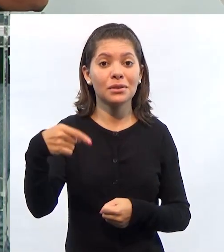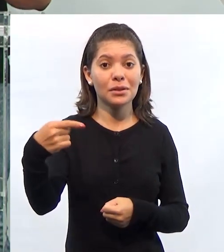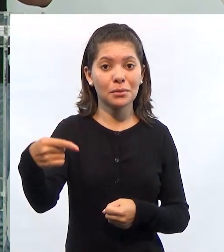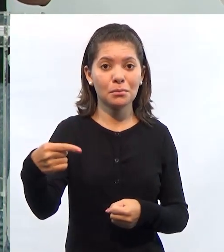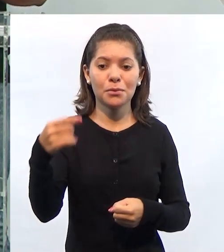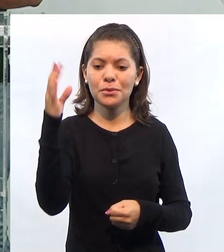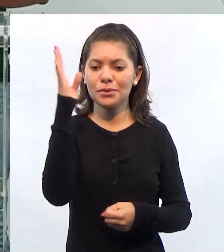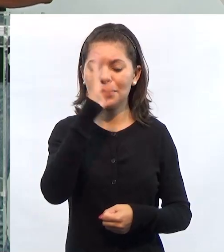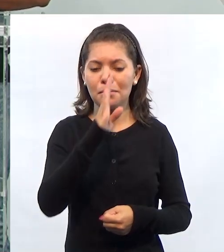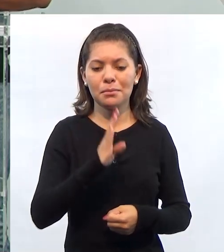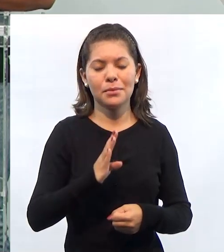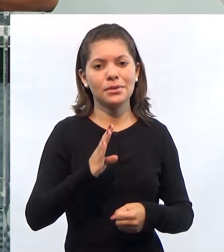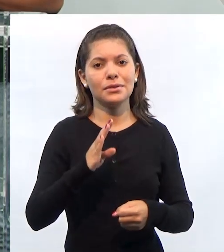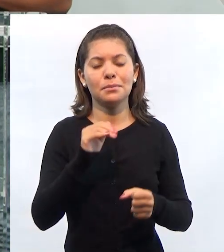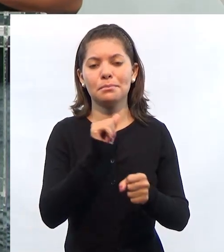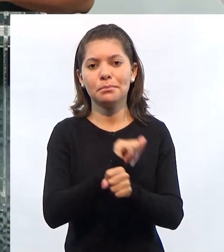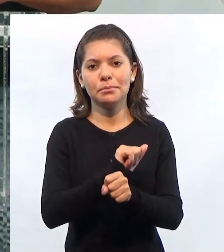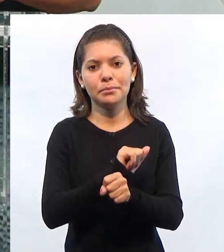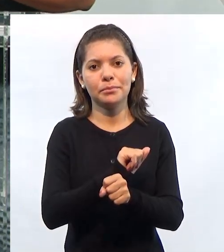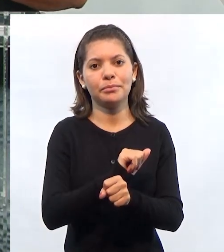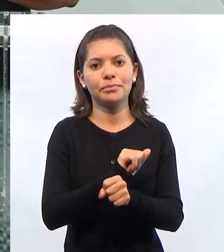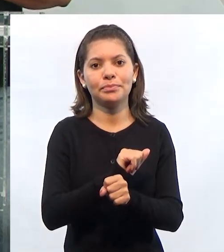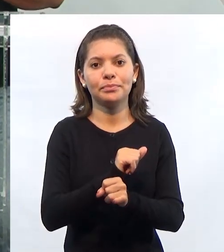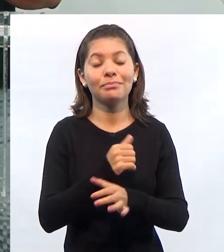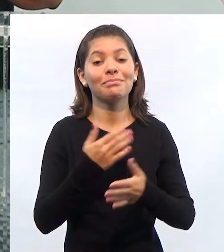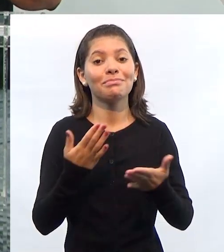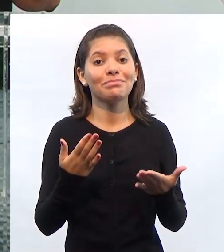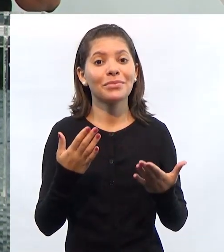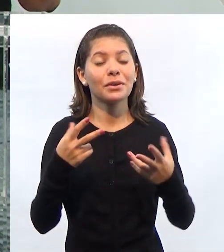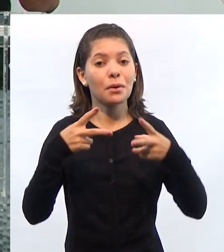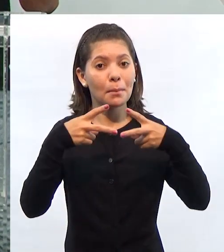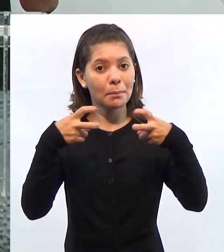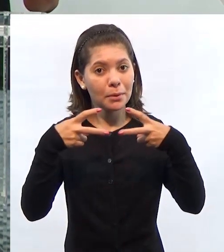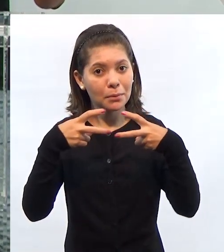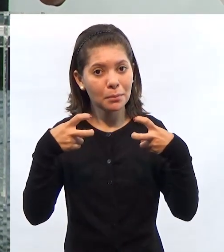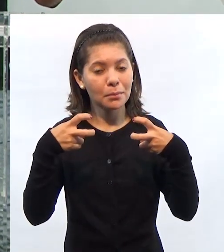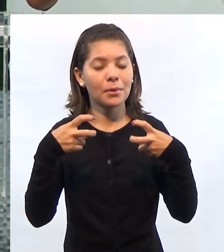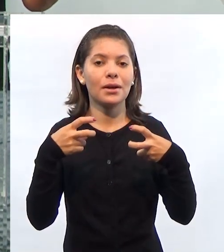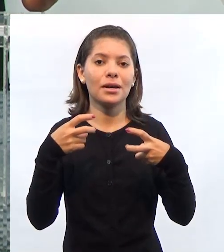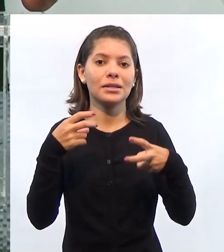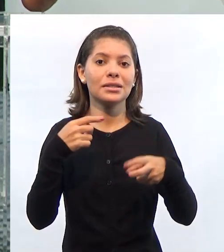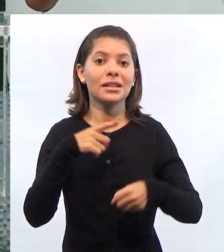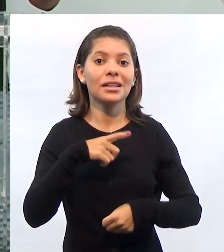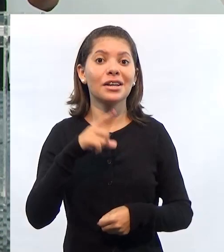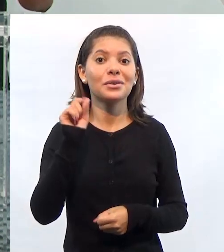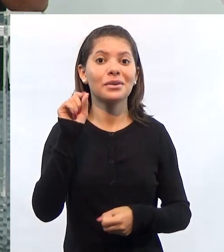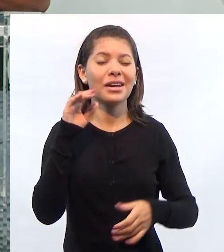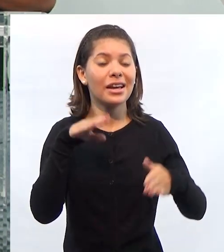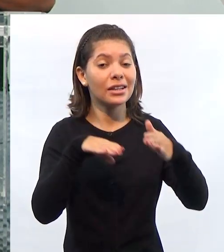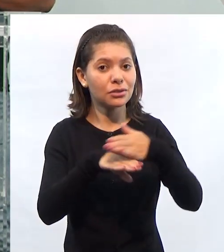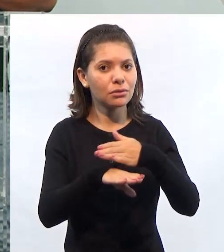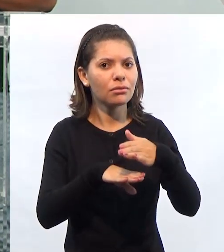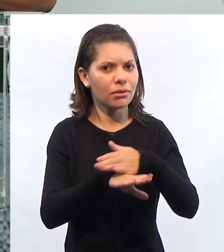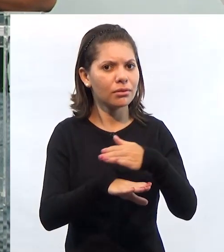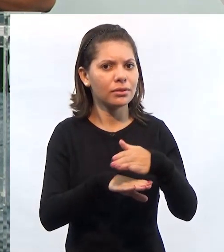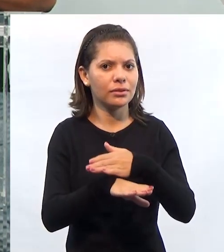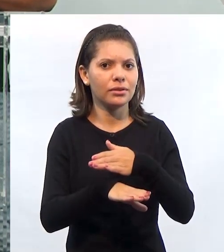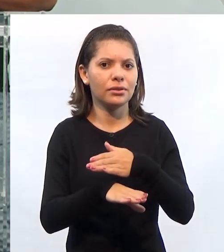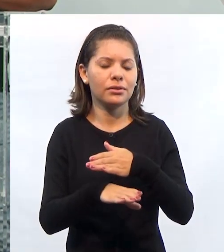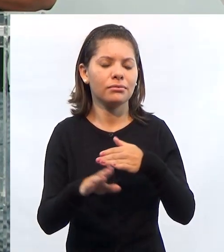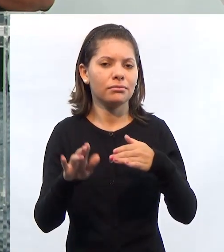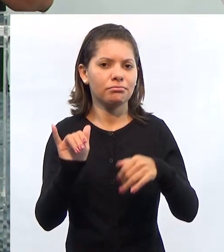combustível, o país todo para. Então, para isso, a Petrobras ela tem alguns estoques de petróleo